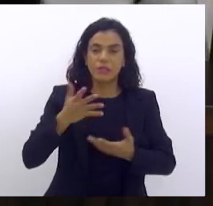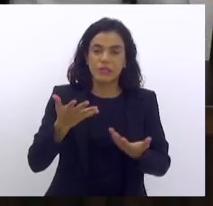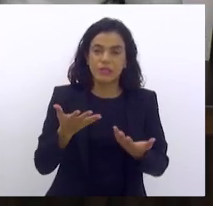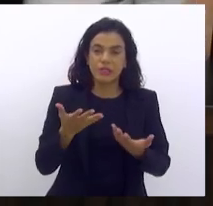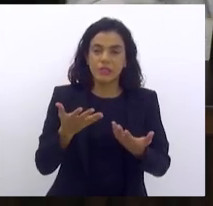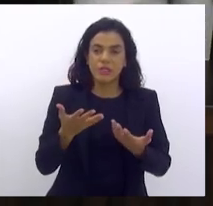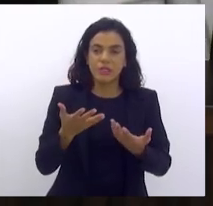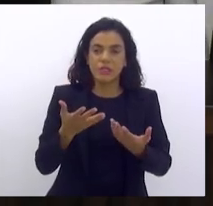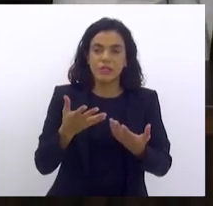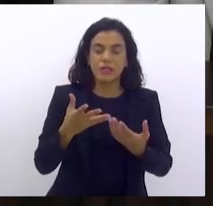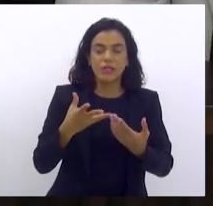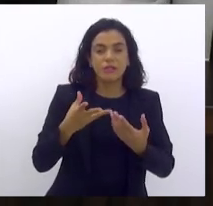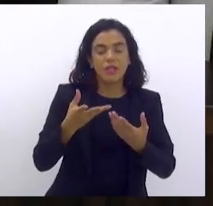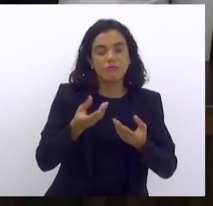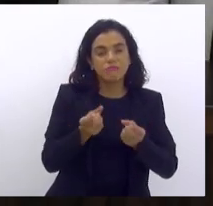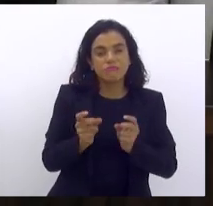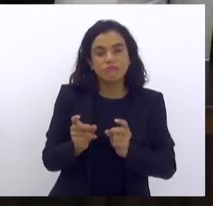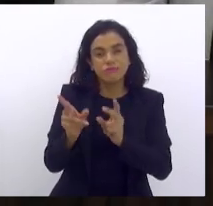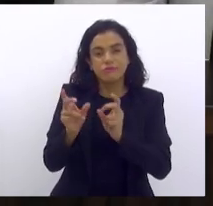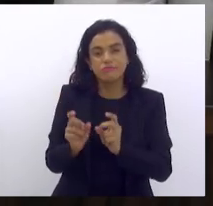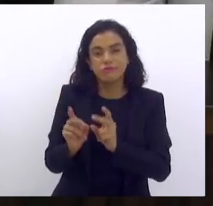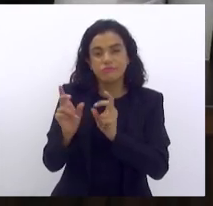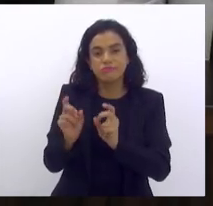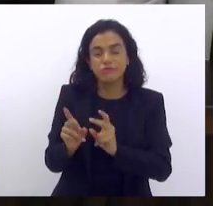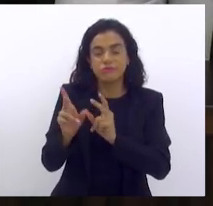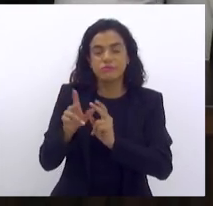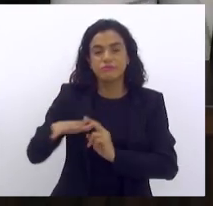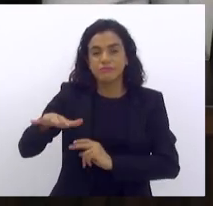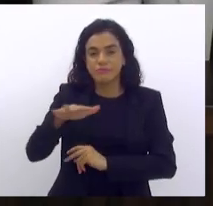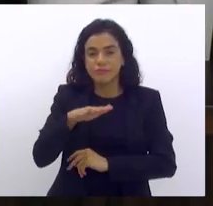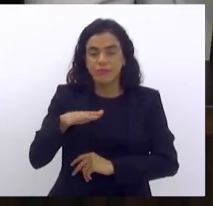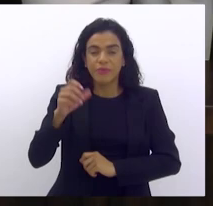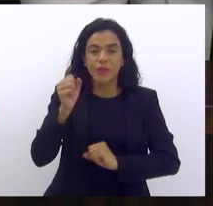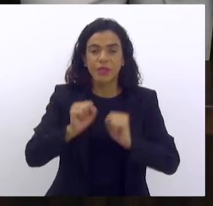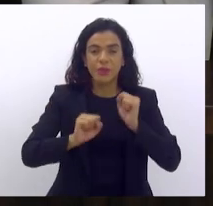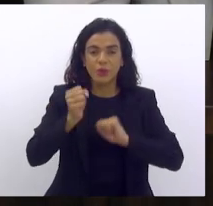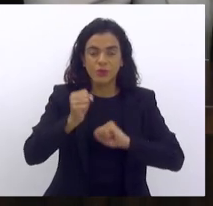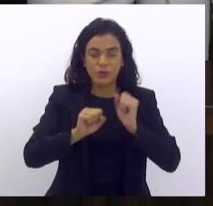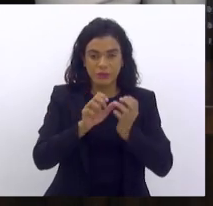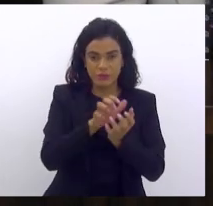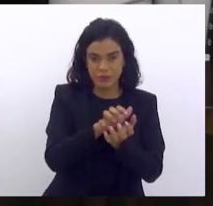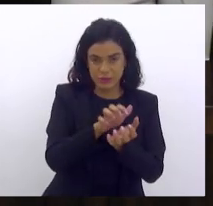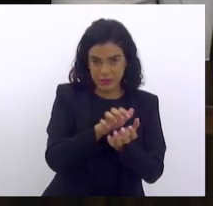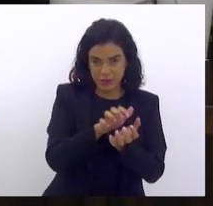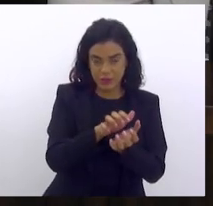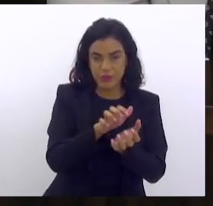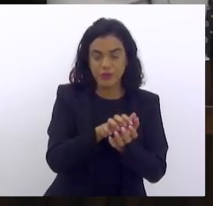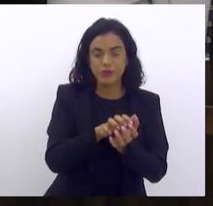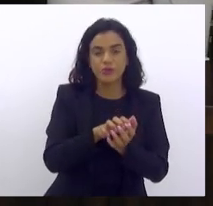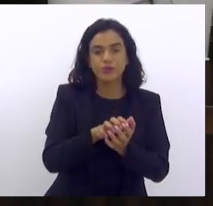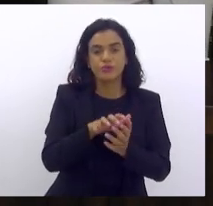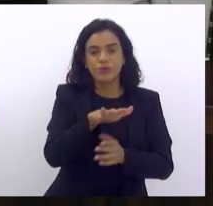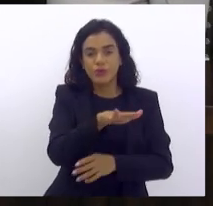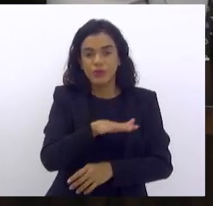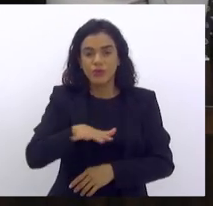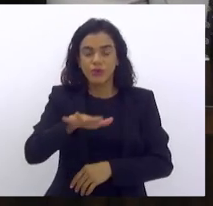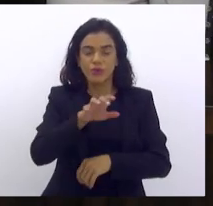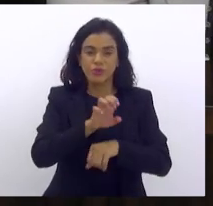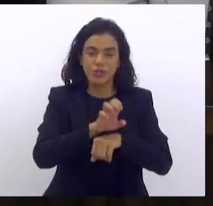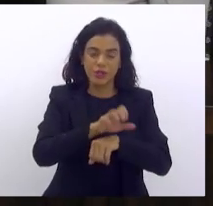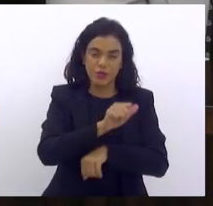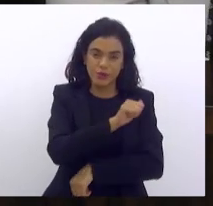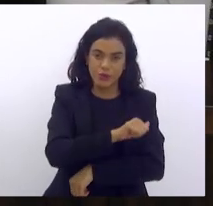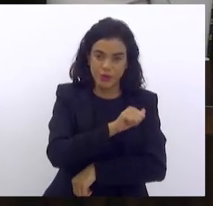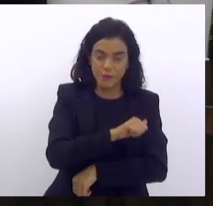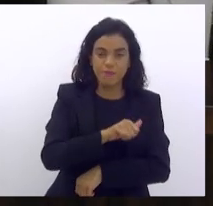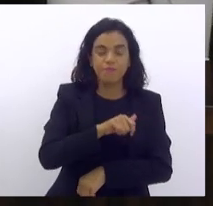de exportação do Distrito Industrial de Santa Cruz, no âmbito do Estado do Rio de Janeiro. Parecer das comissões de